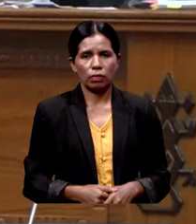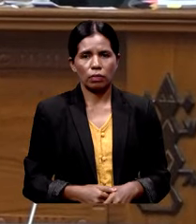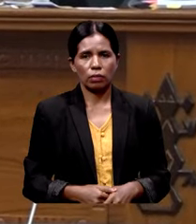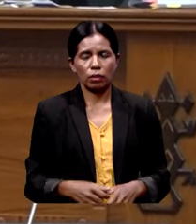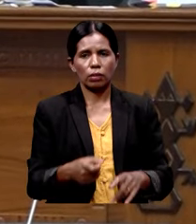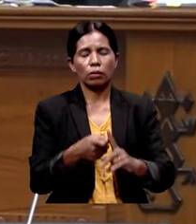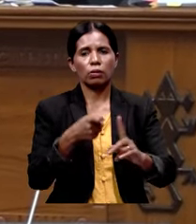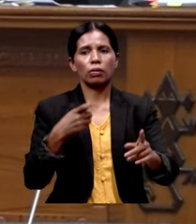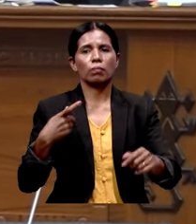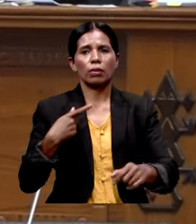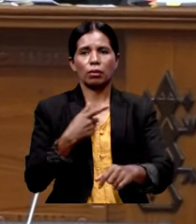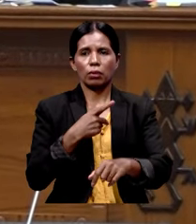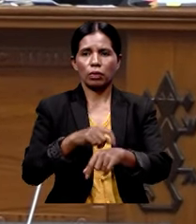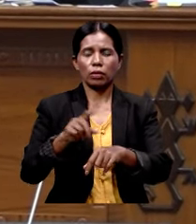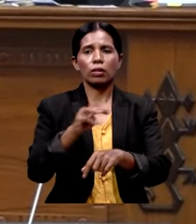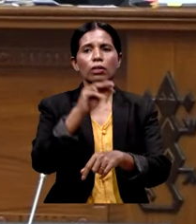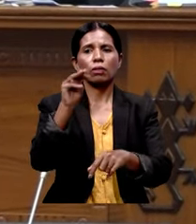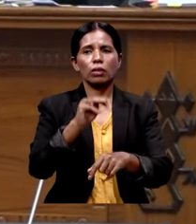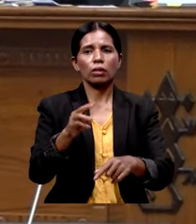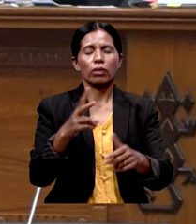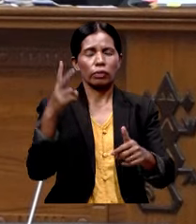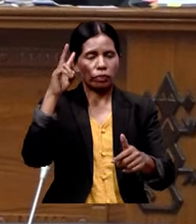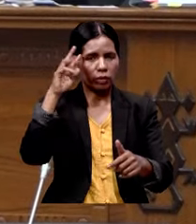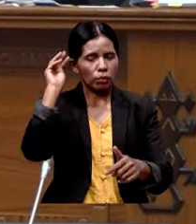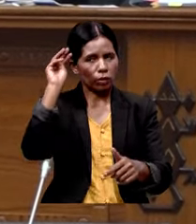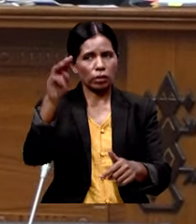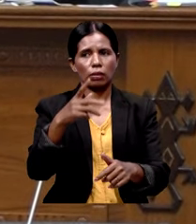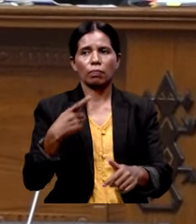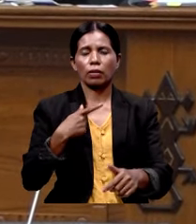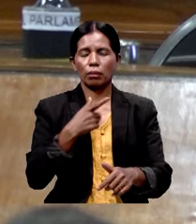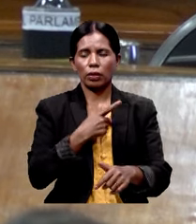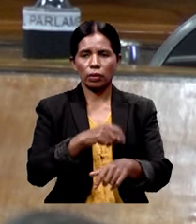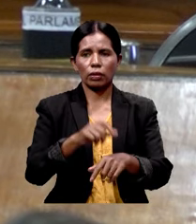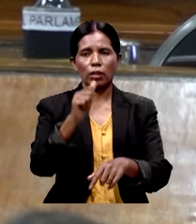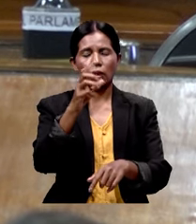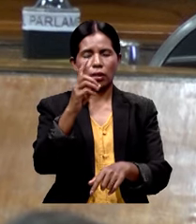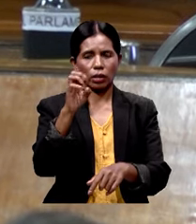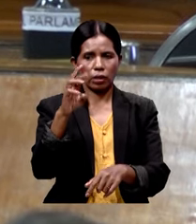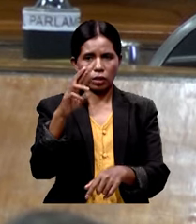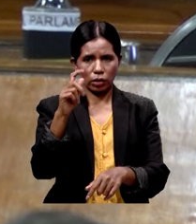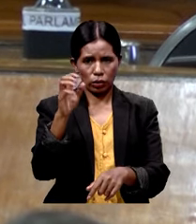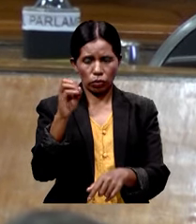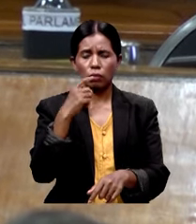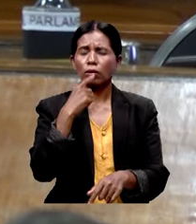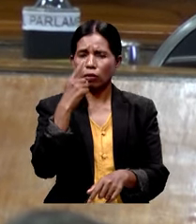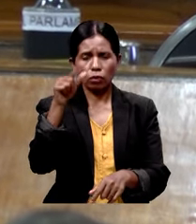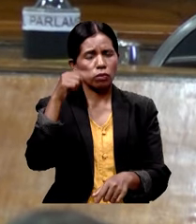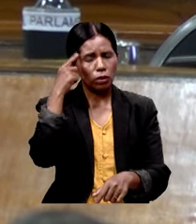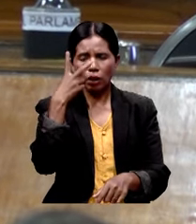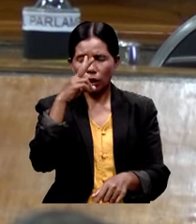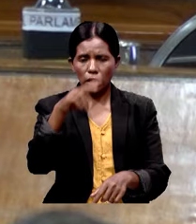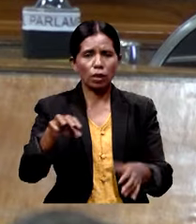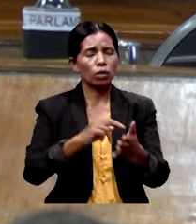Lihusi plenário Parlamento Nacional segunda né, vice-ministro assunto parlamentar Adérito Hugo Hateten, governo se avalia número de